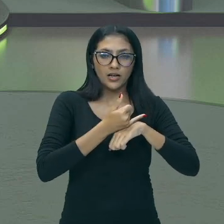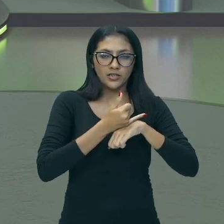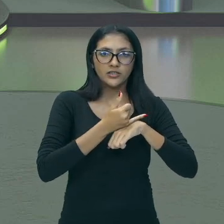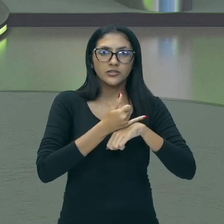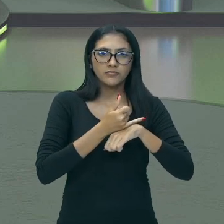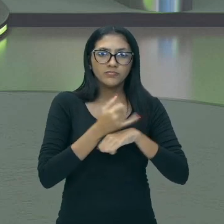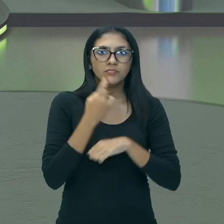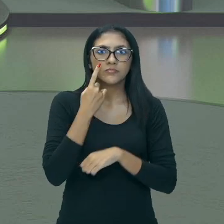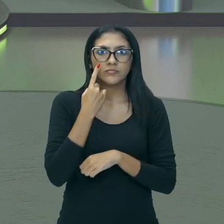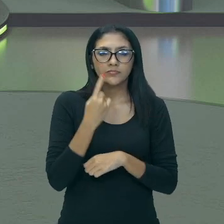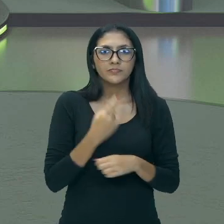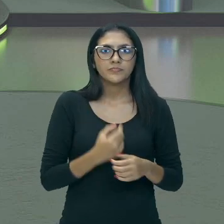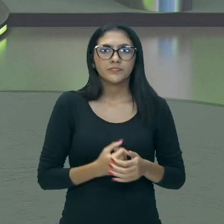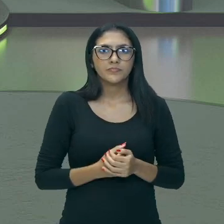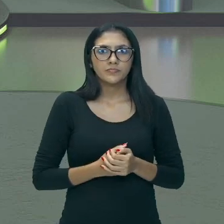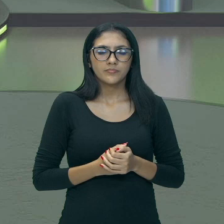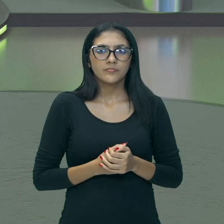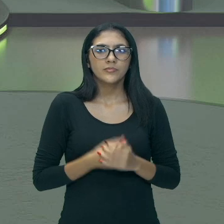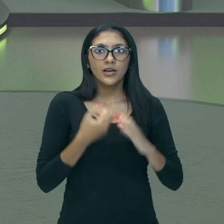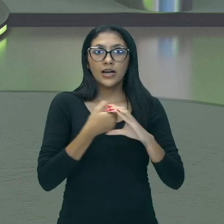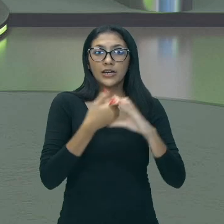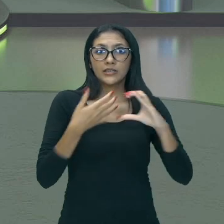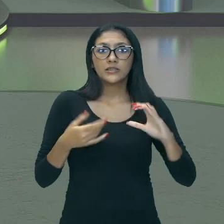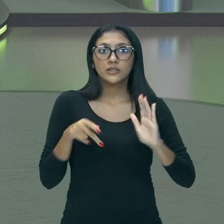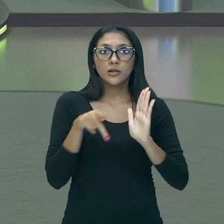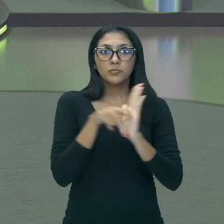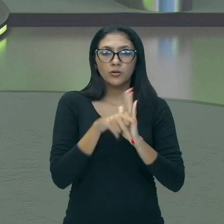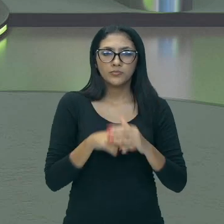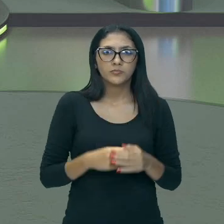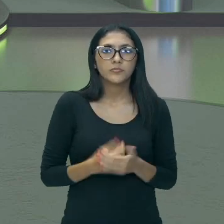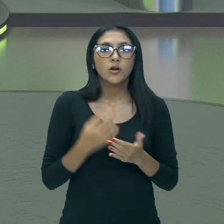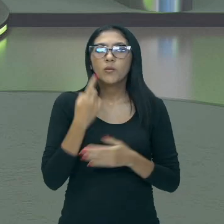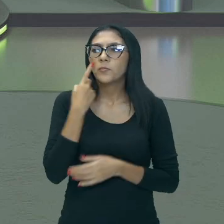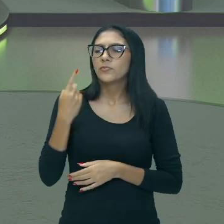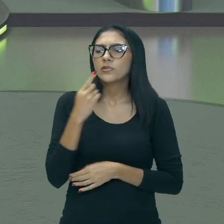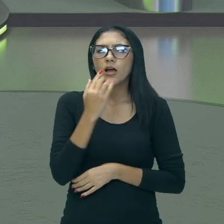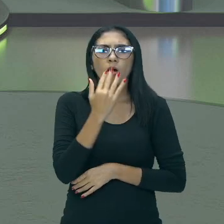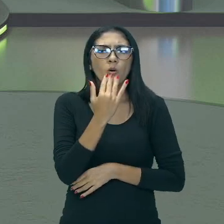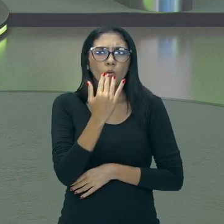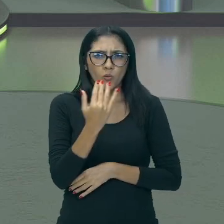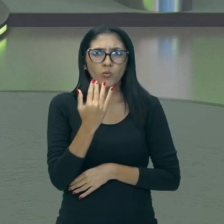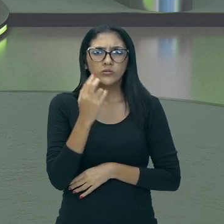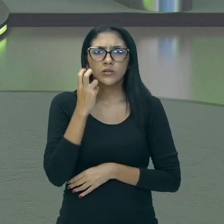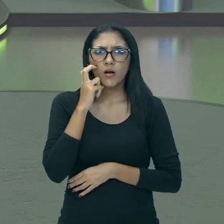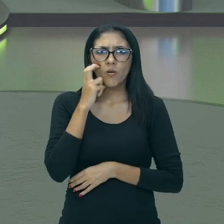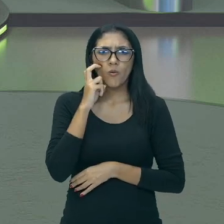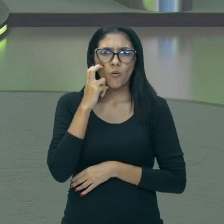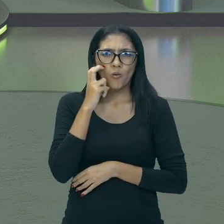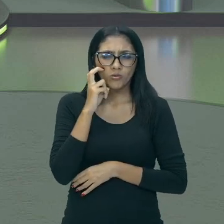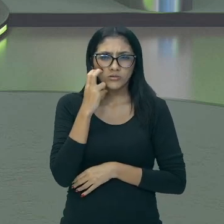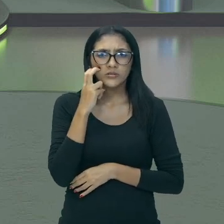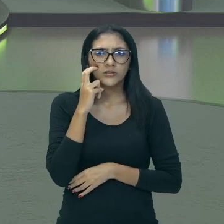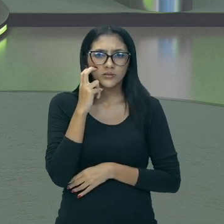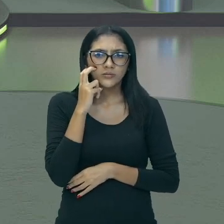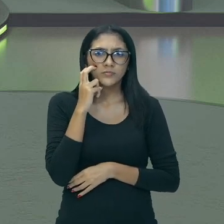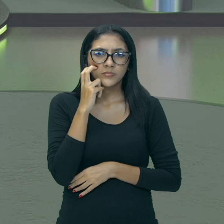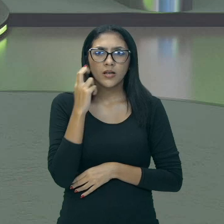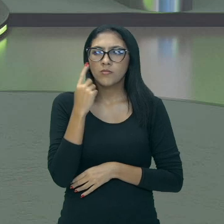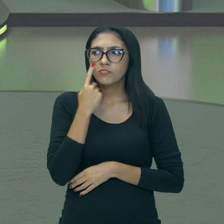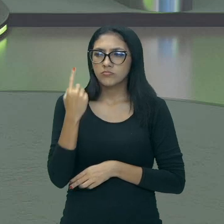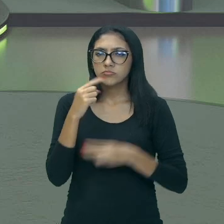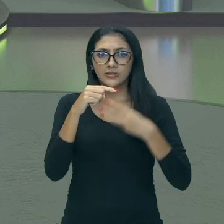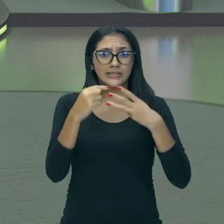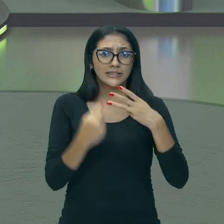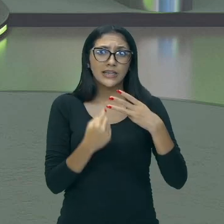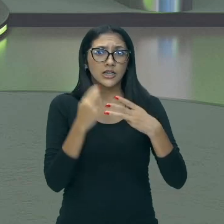quanto à natureza. Então toda essa parte aqui ó, que vocês estão vendo em rosa e embaixo são os